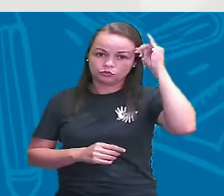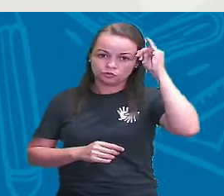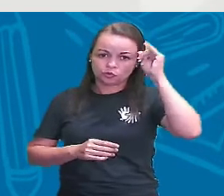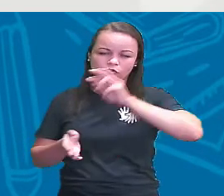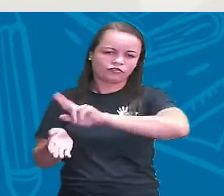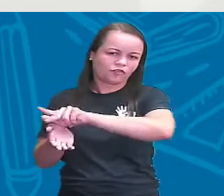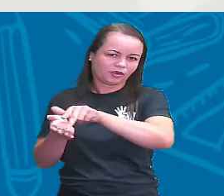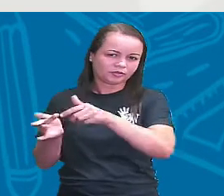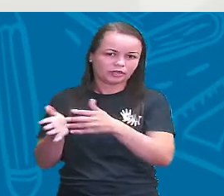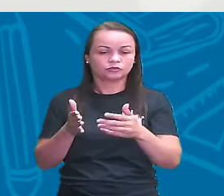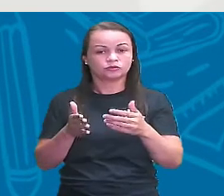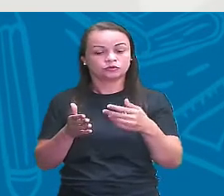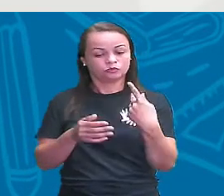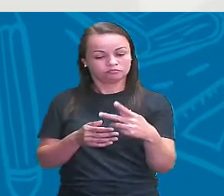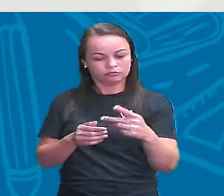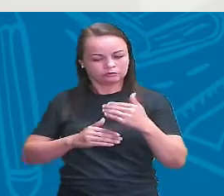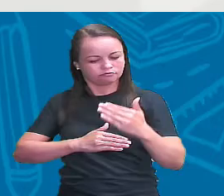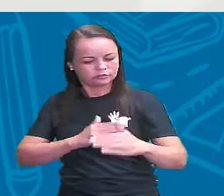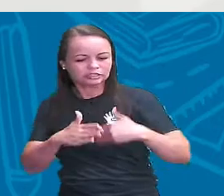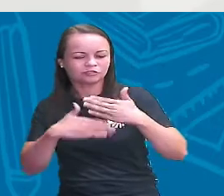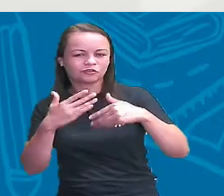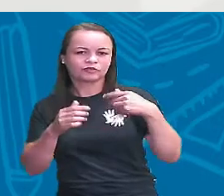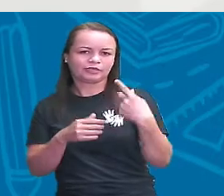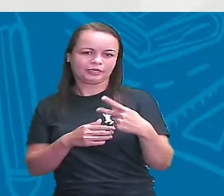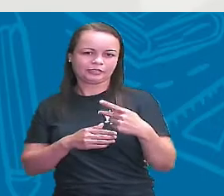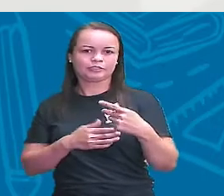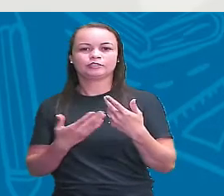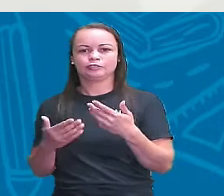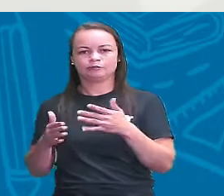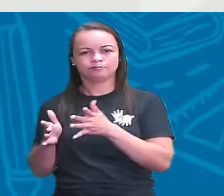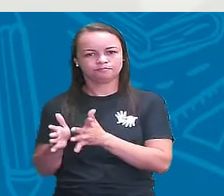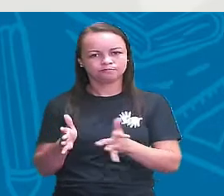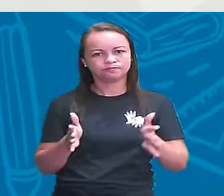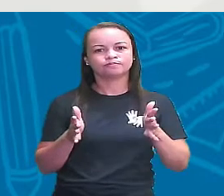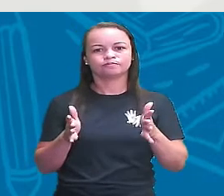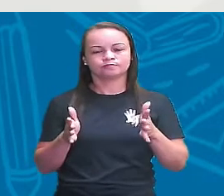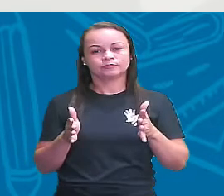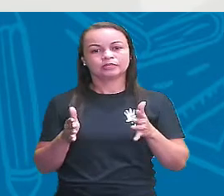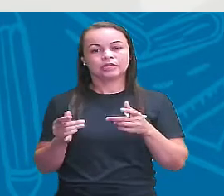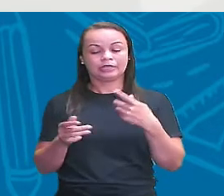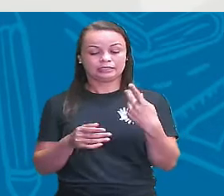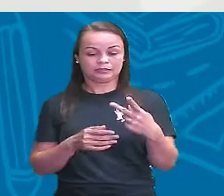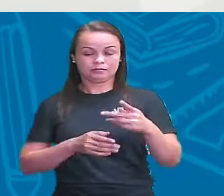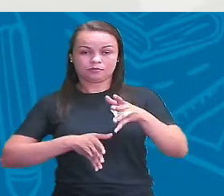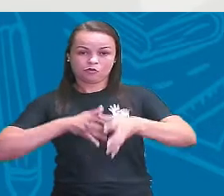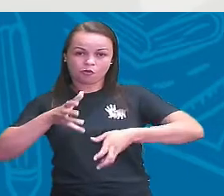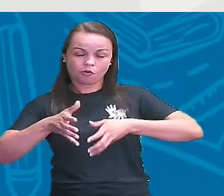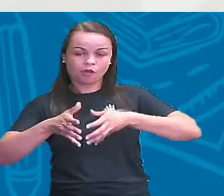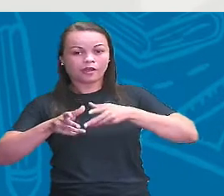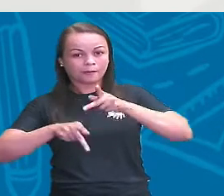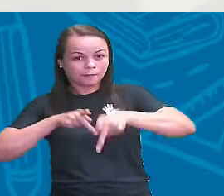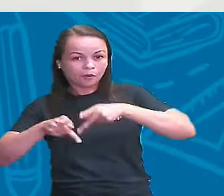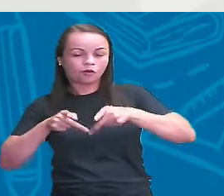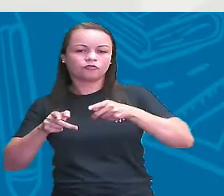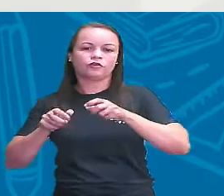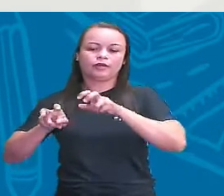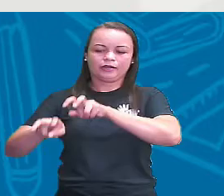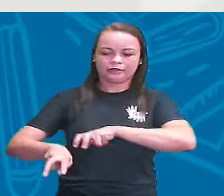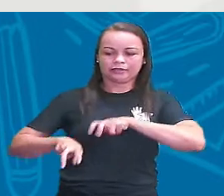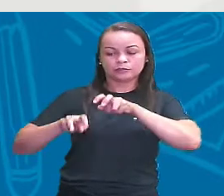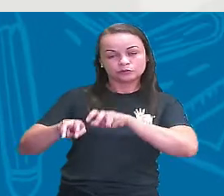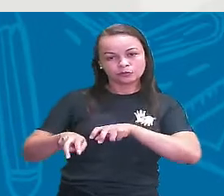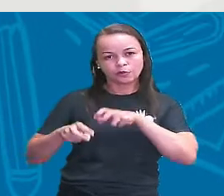desenvolviam esses processos, tá? Esses povos, eles eram agricultores, né, e conviviam em diferentes